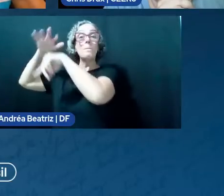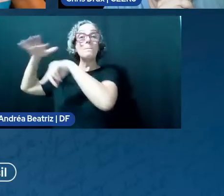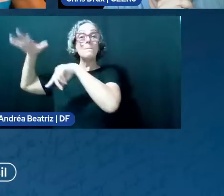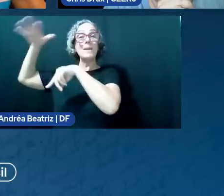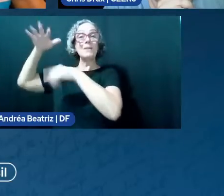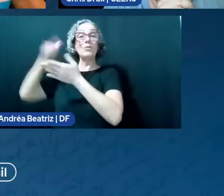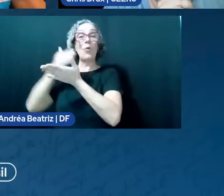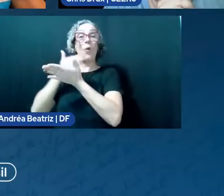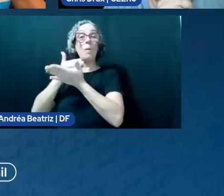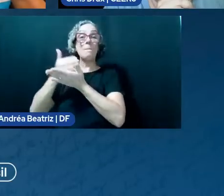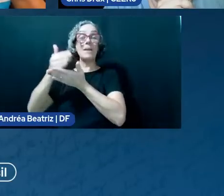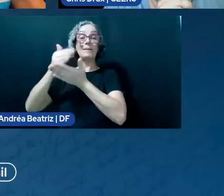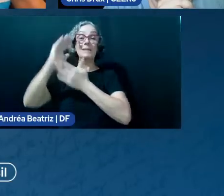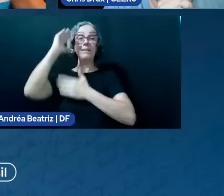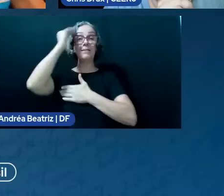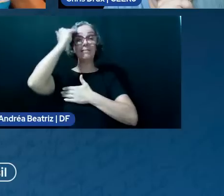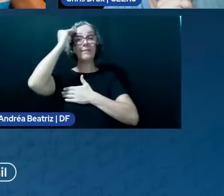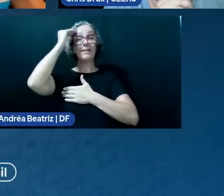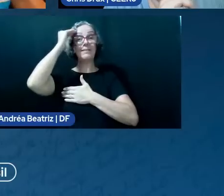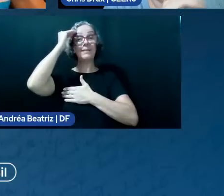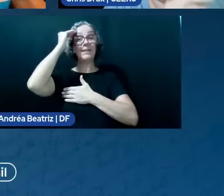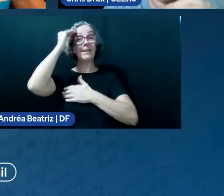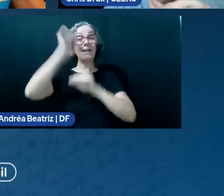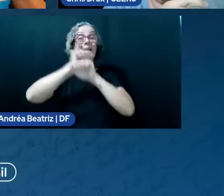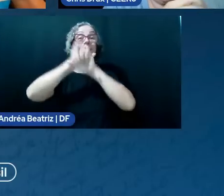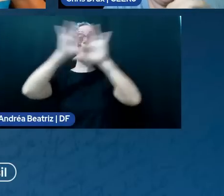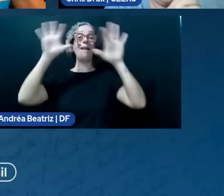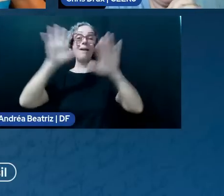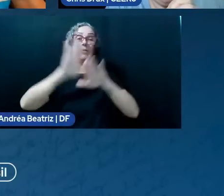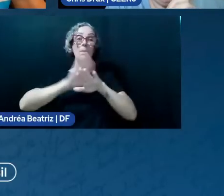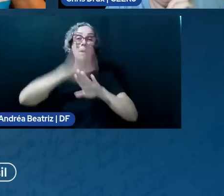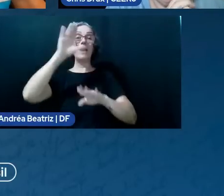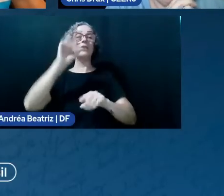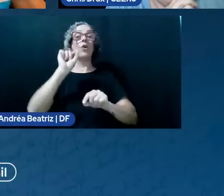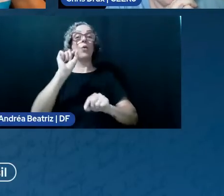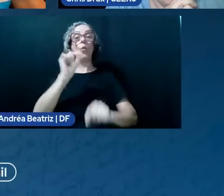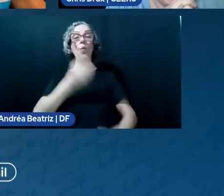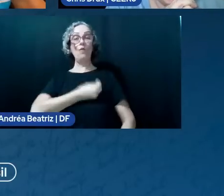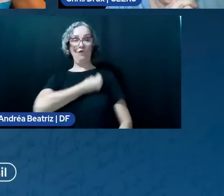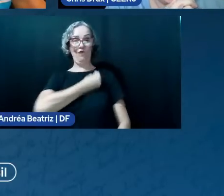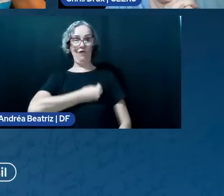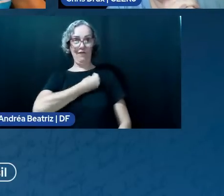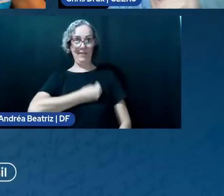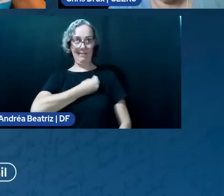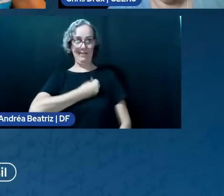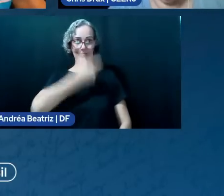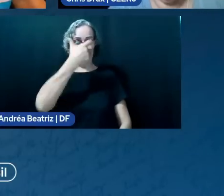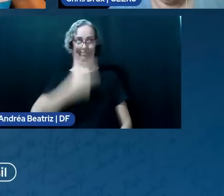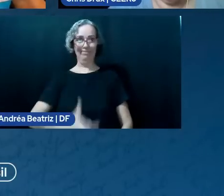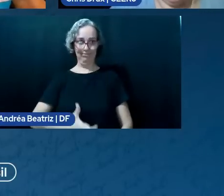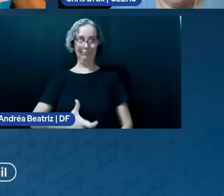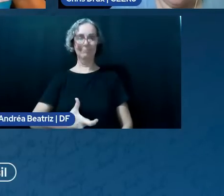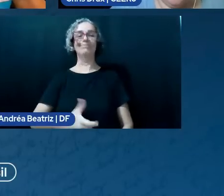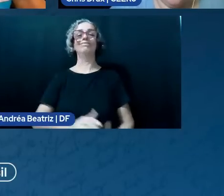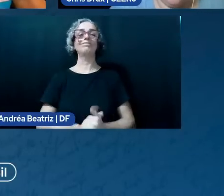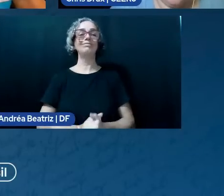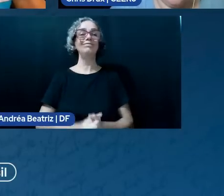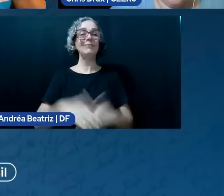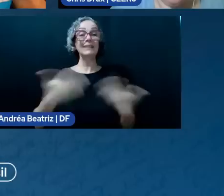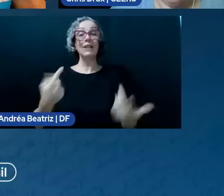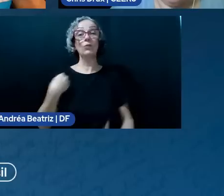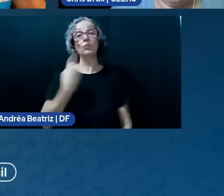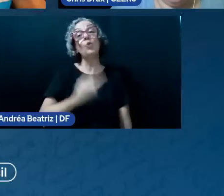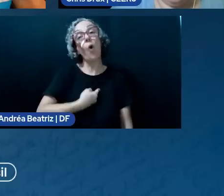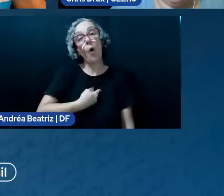existência de uma outra forma. Então, muitas coisas que para nós eram importantes, né, que